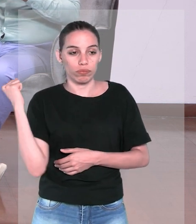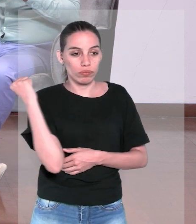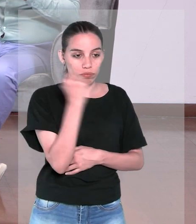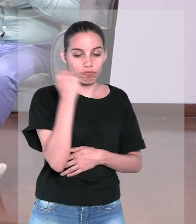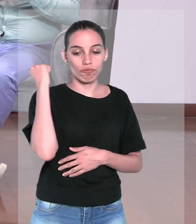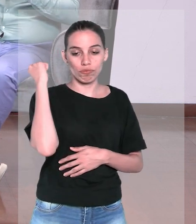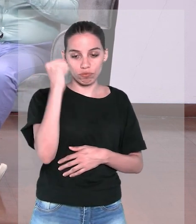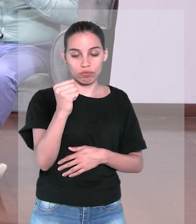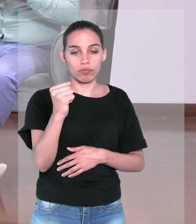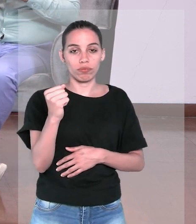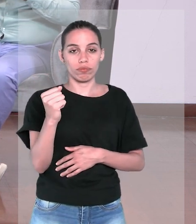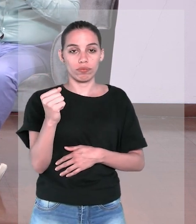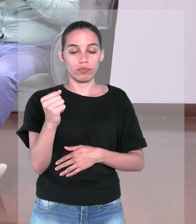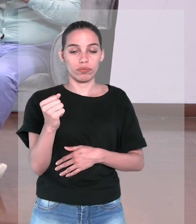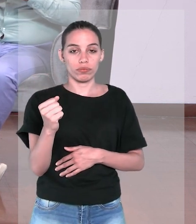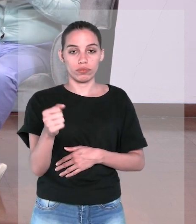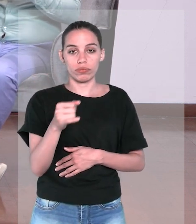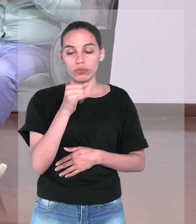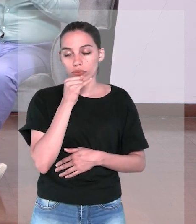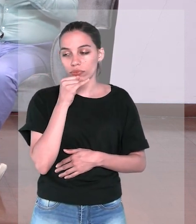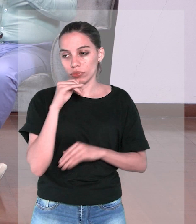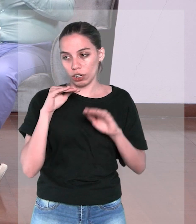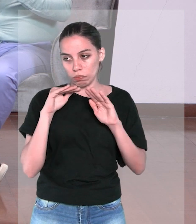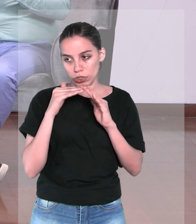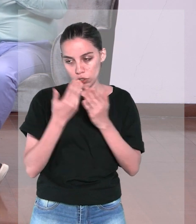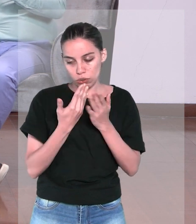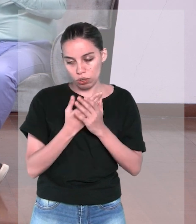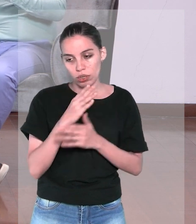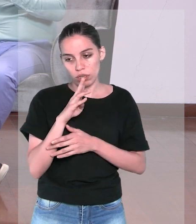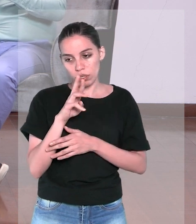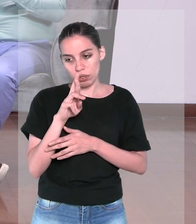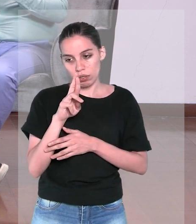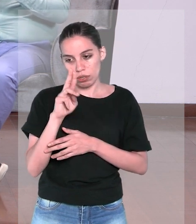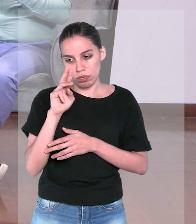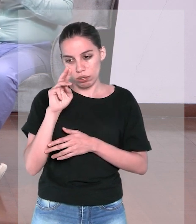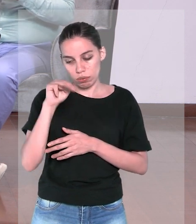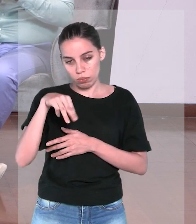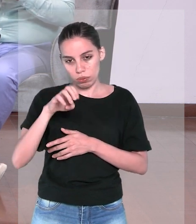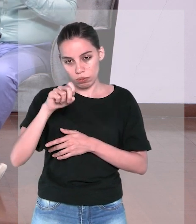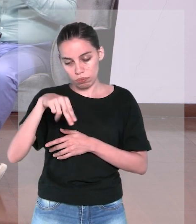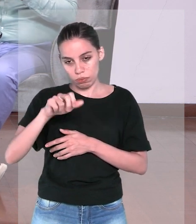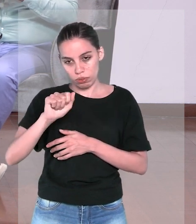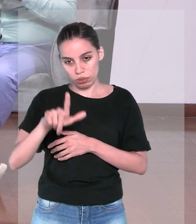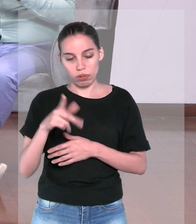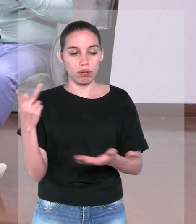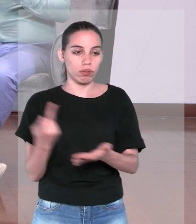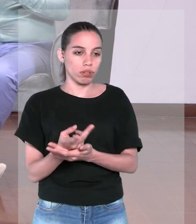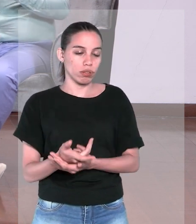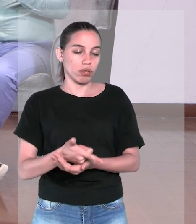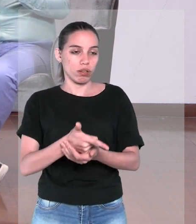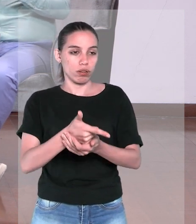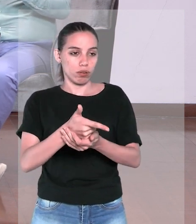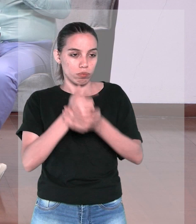tem uma mulher atacada e morta. Quase em todos os ataques, as mulheres são as vítimas. Então, o que é que eu quero te dizer